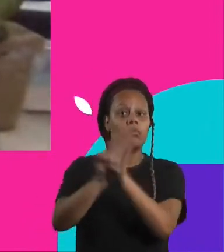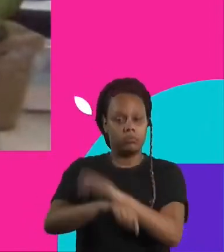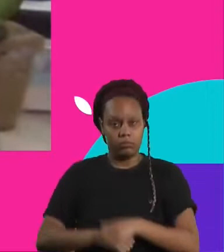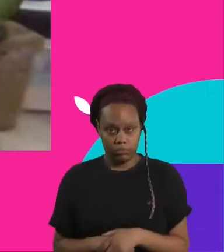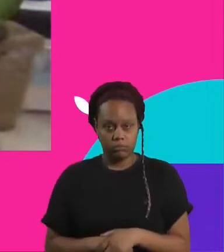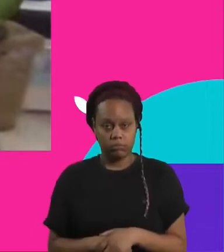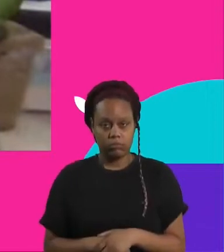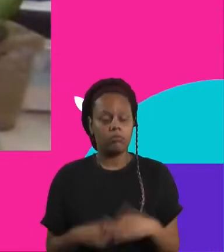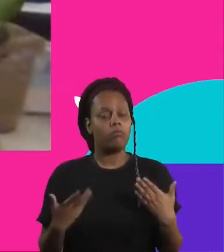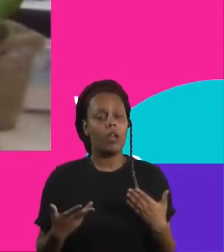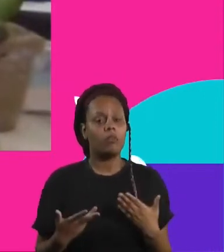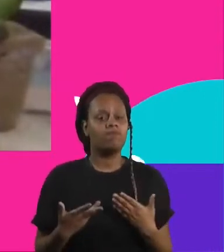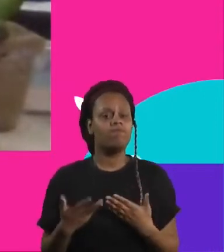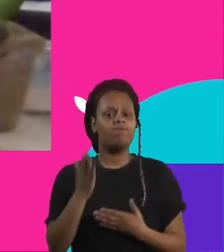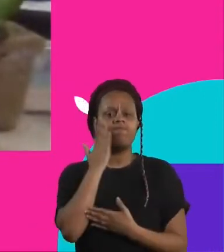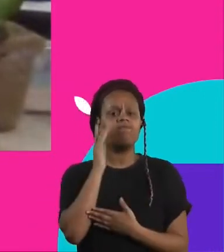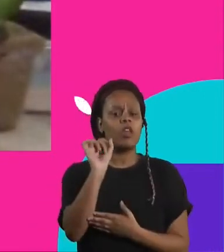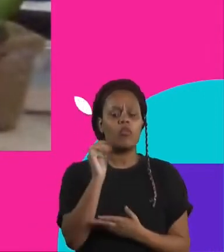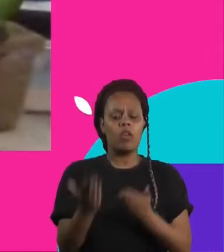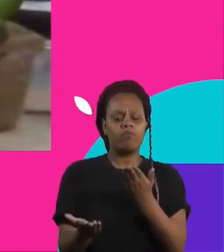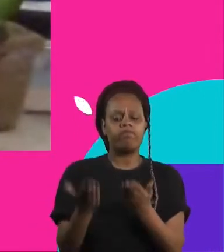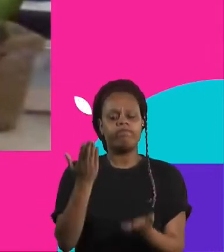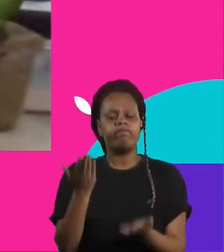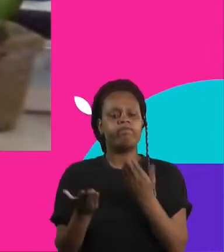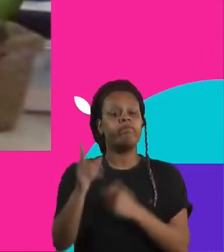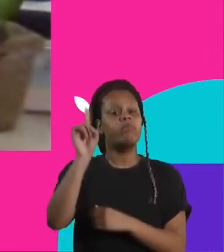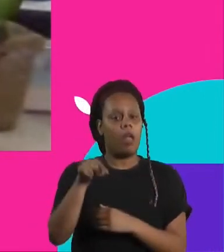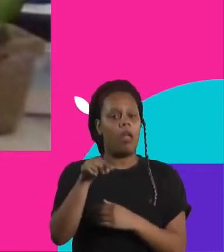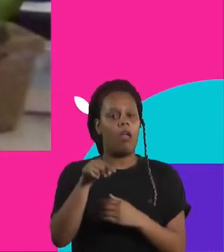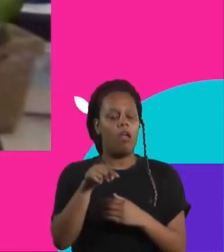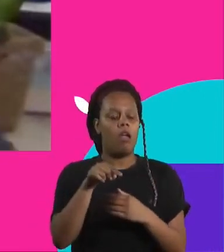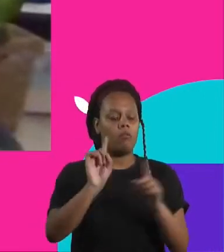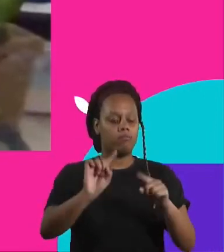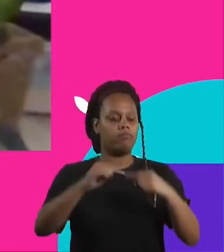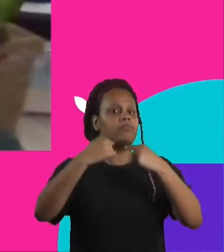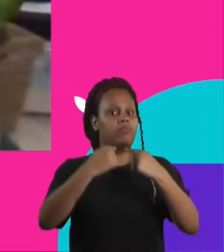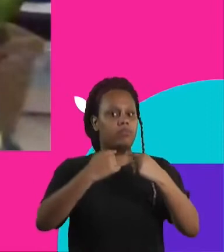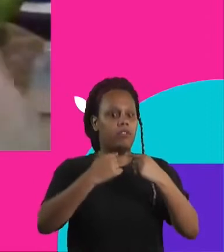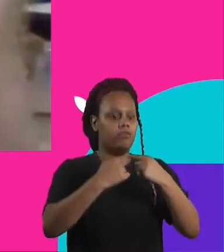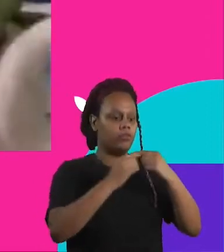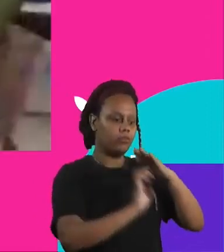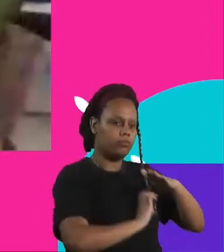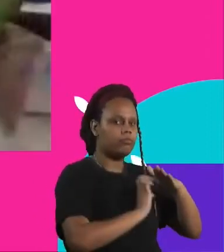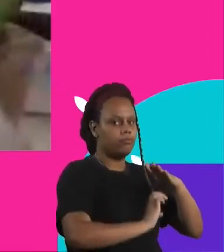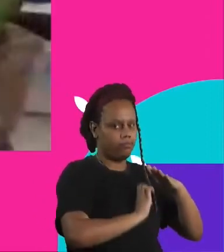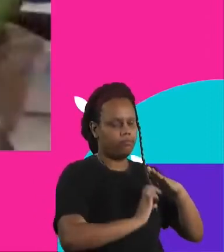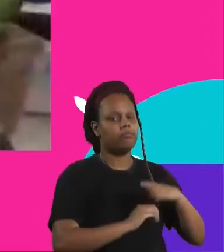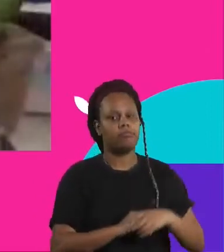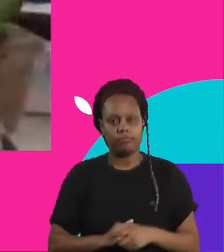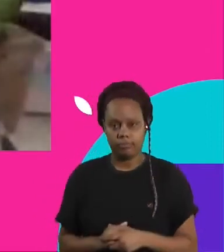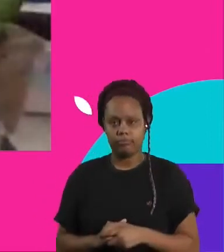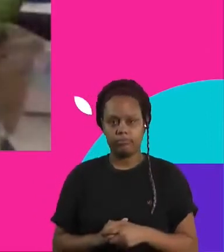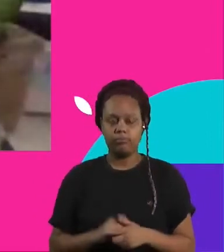que medir, eu acho que são grandes desafios que as organizações enfrentam. E aí, a partir disso, vem todos os